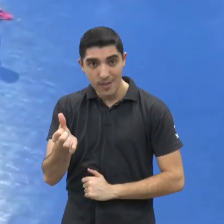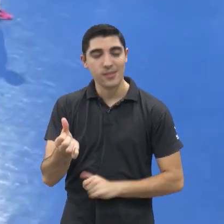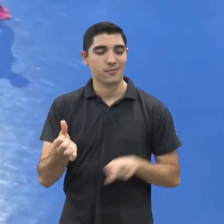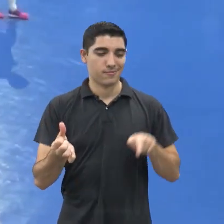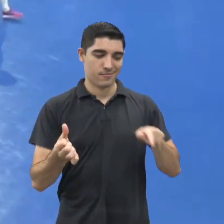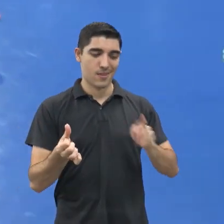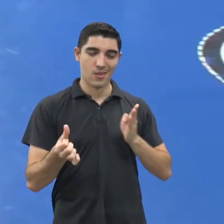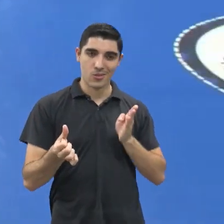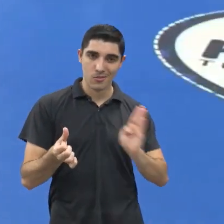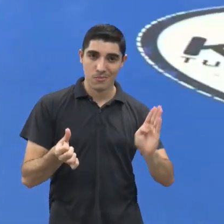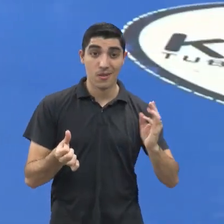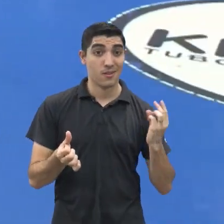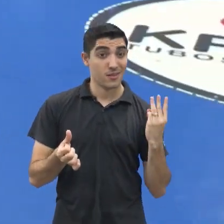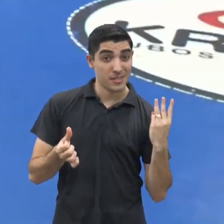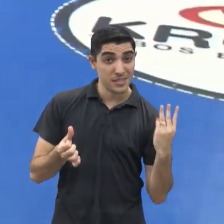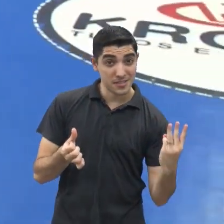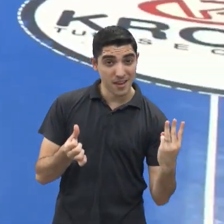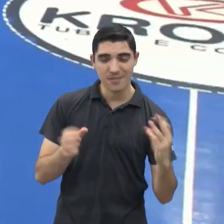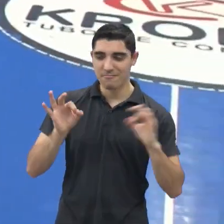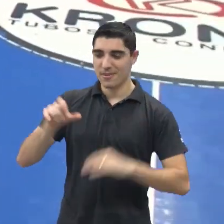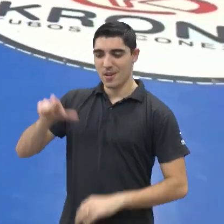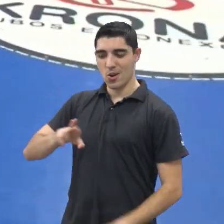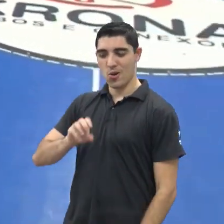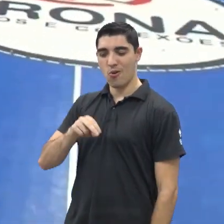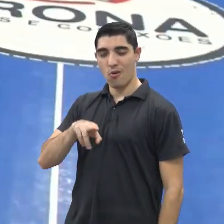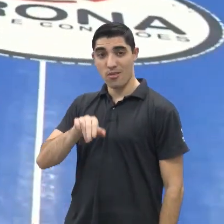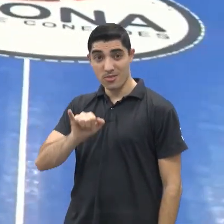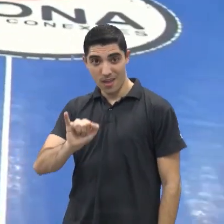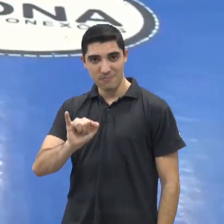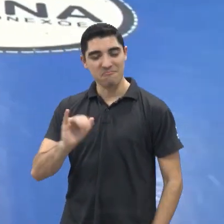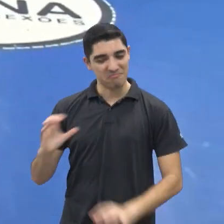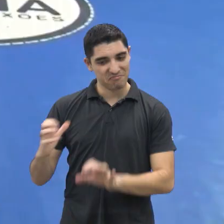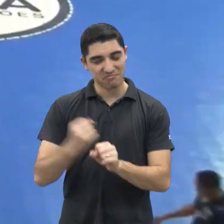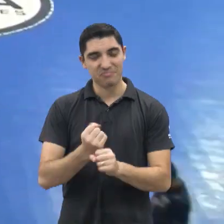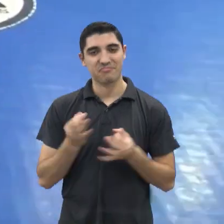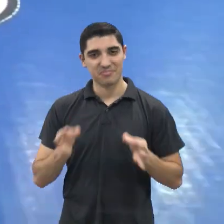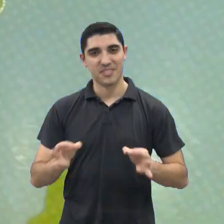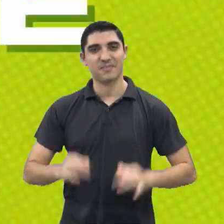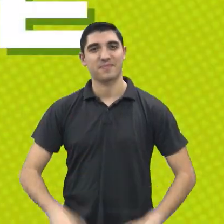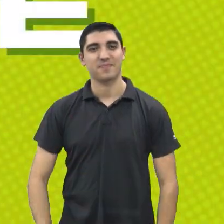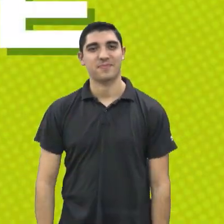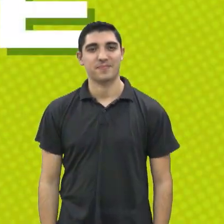Final no Ginásio Tênis Clube, São José 6, Tubarão 3.